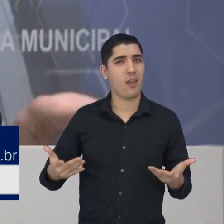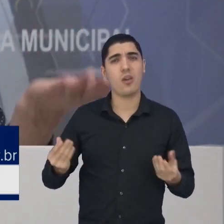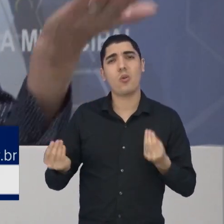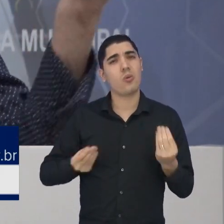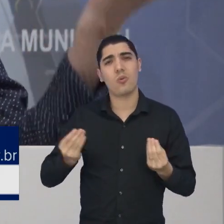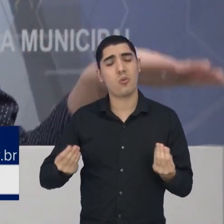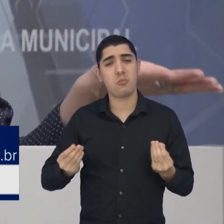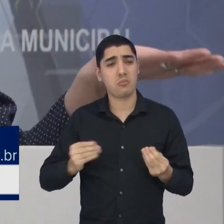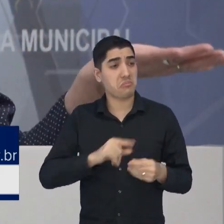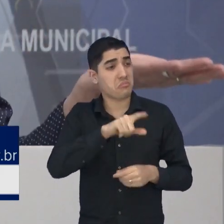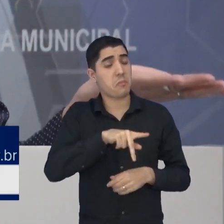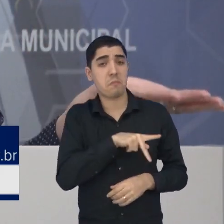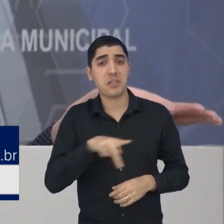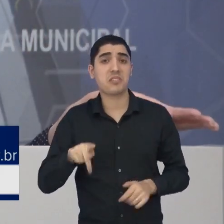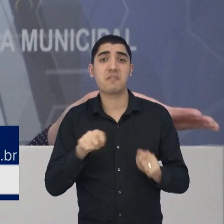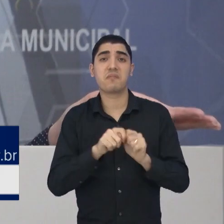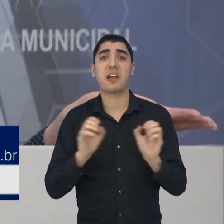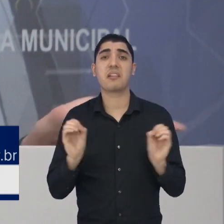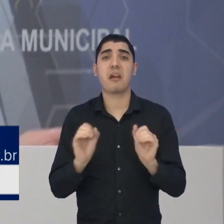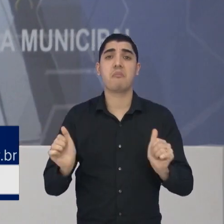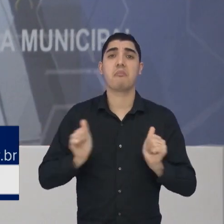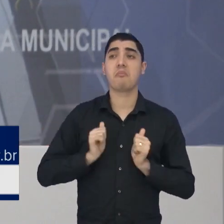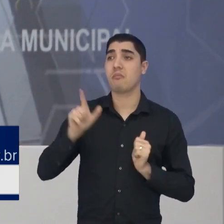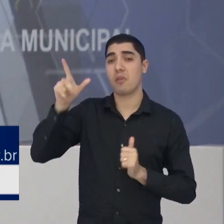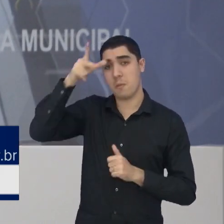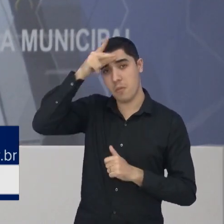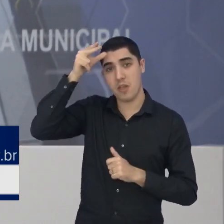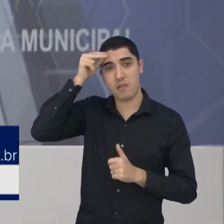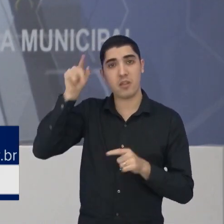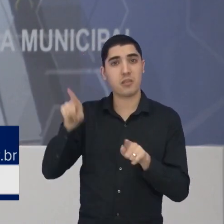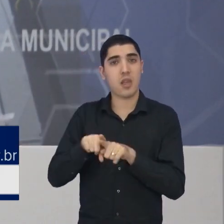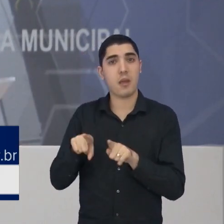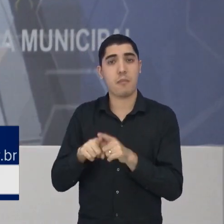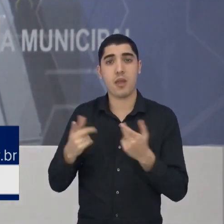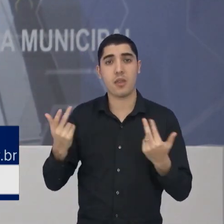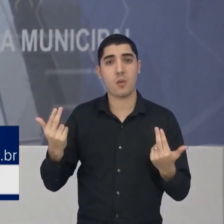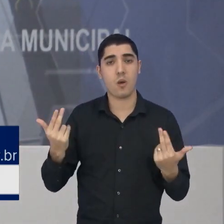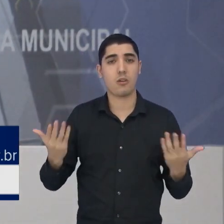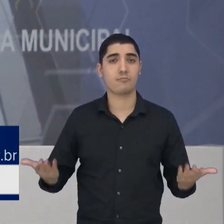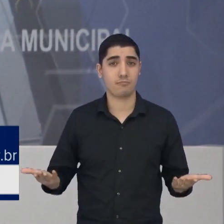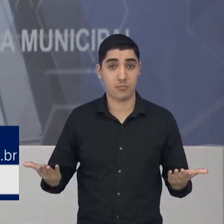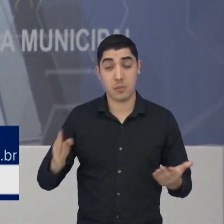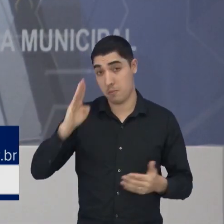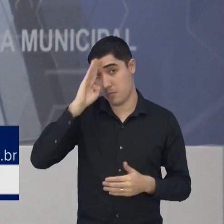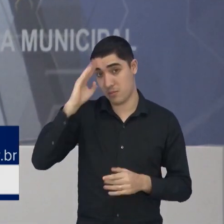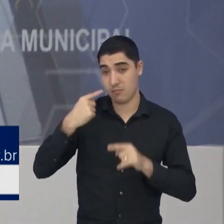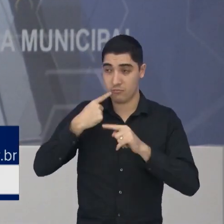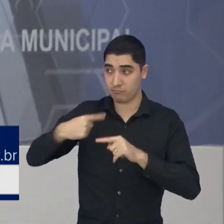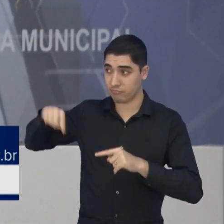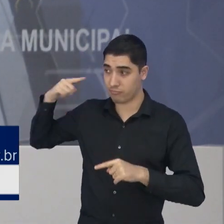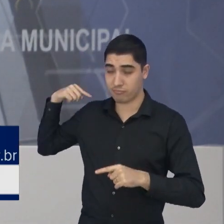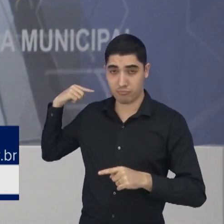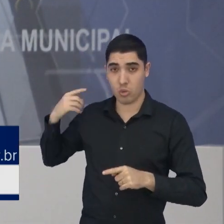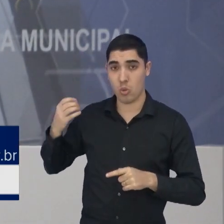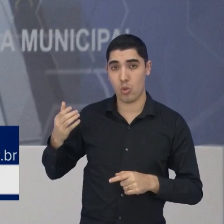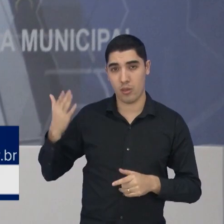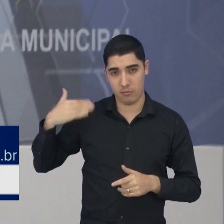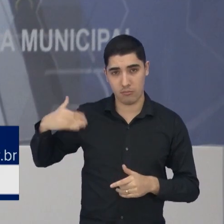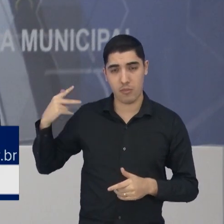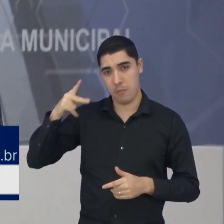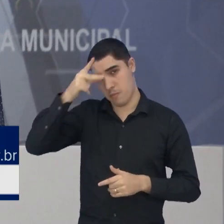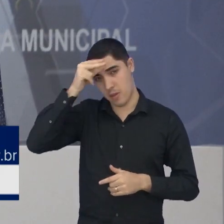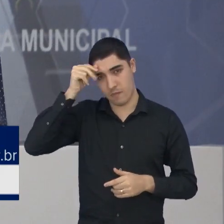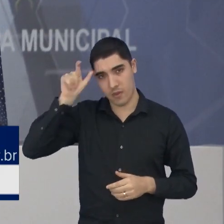o presidente e o prefeitos também, né? Principalmente dessas últimas gestões. Os desmandos